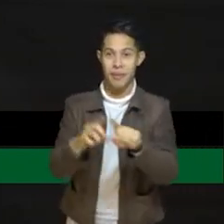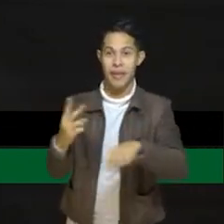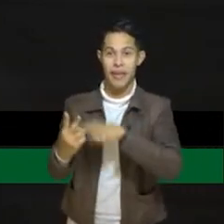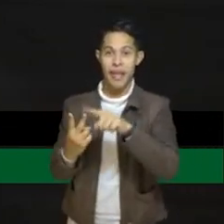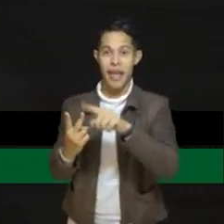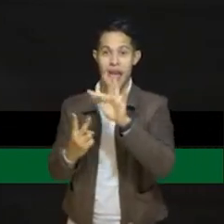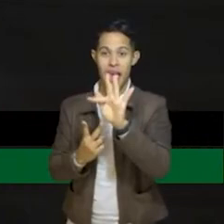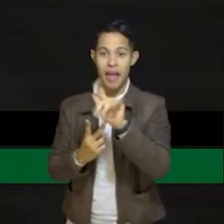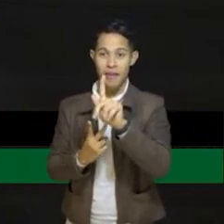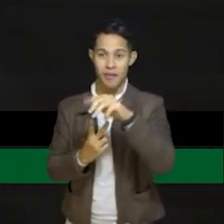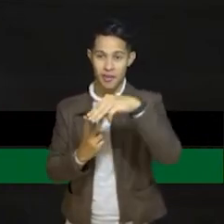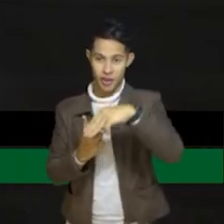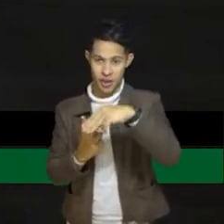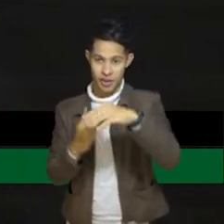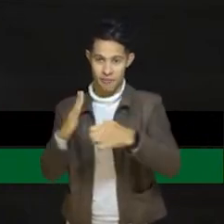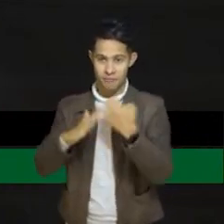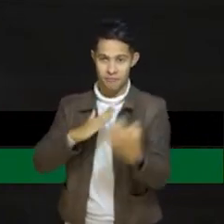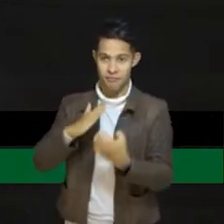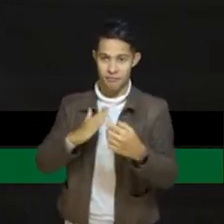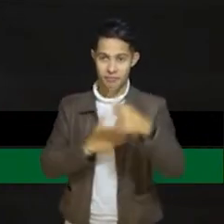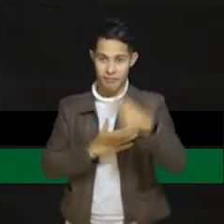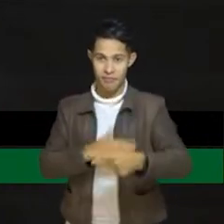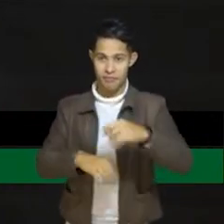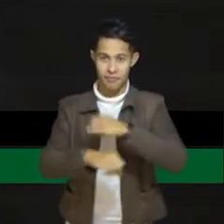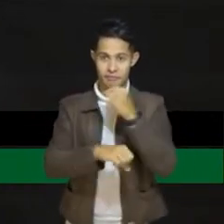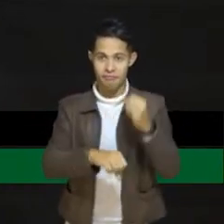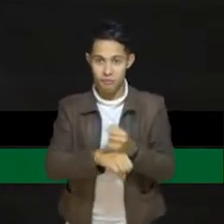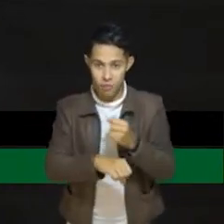que auxilia muito os trabalhos da Profis.